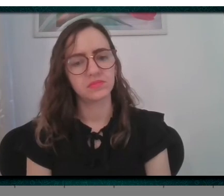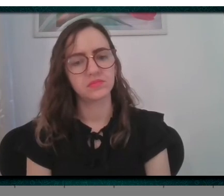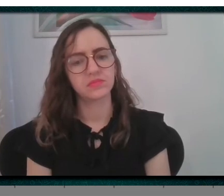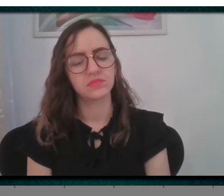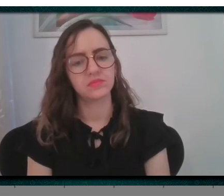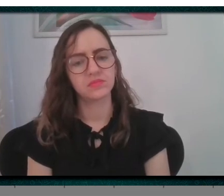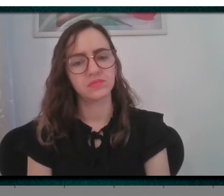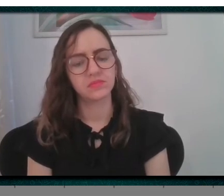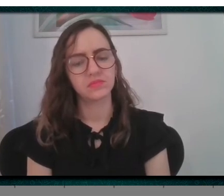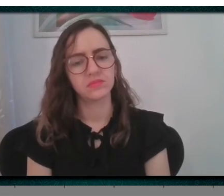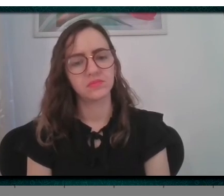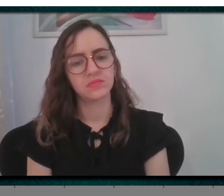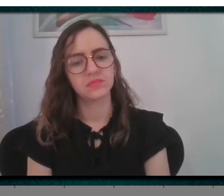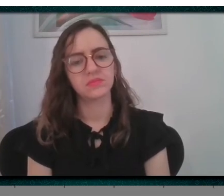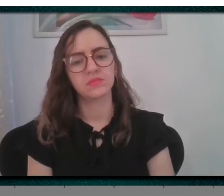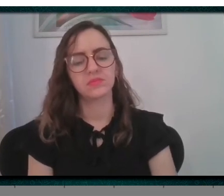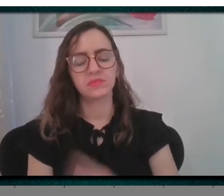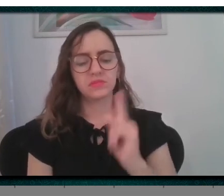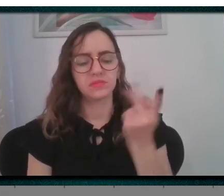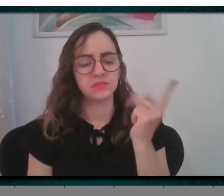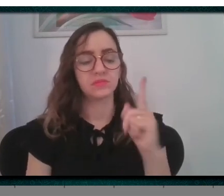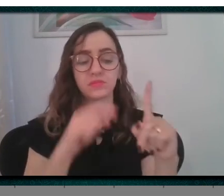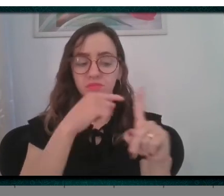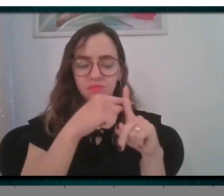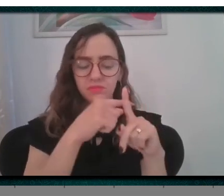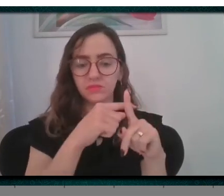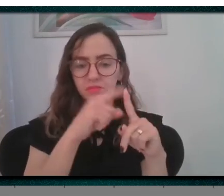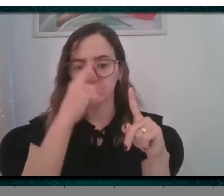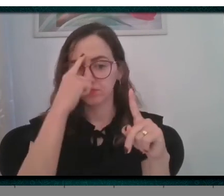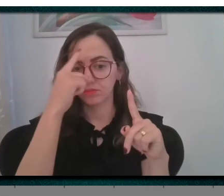H3O+. Tá?